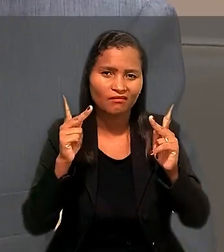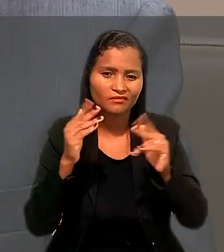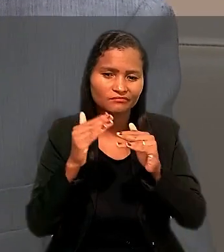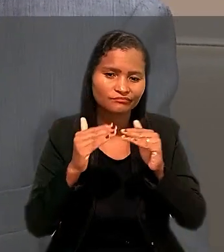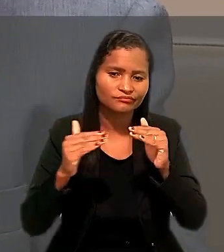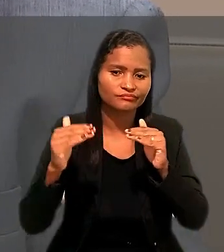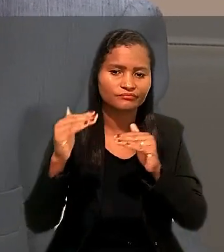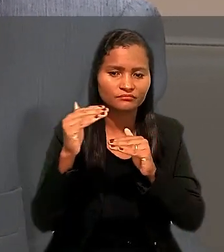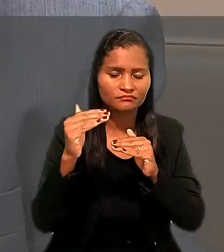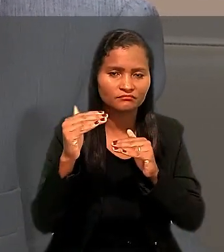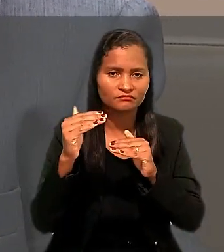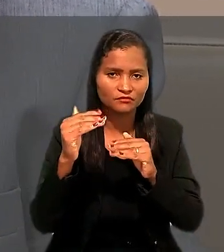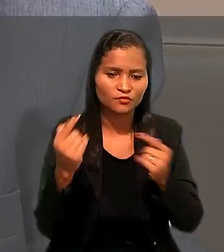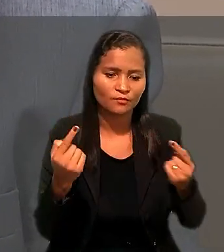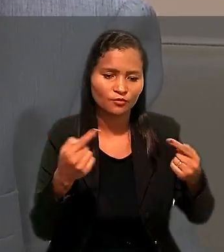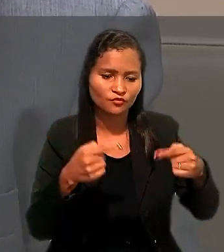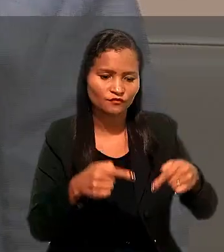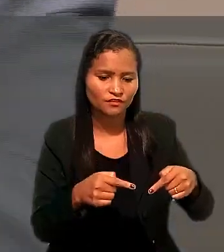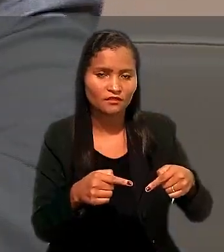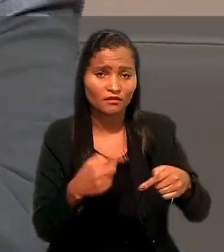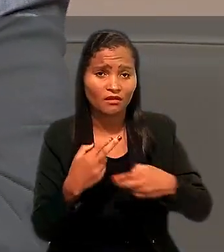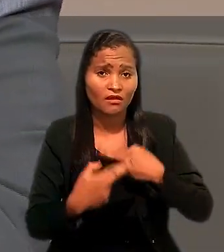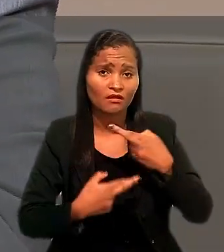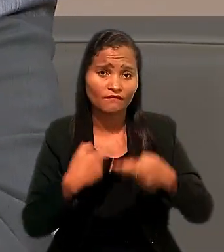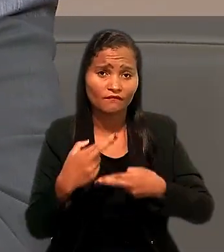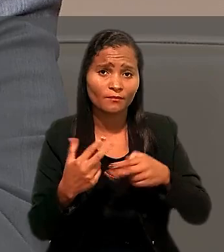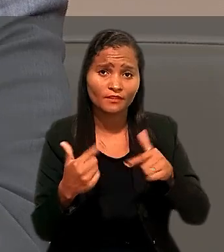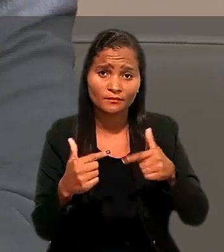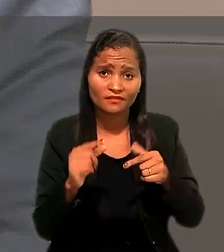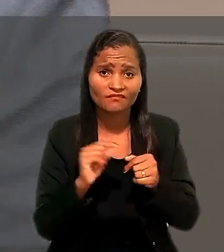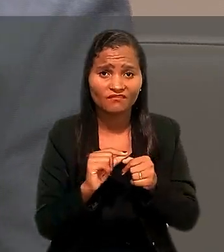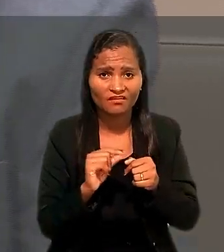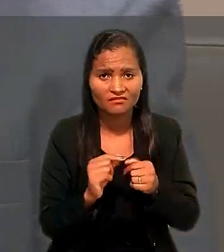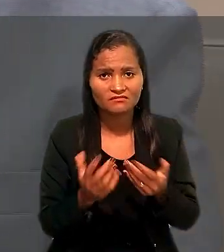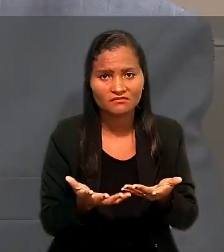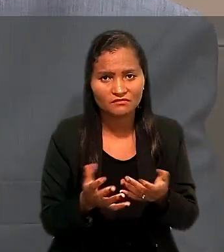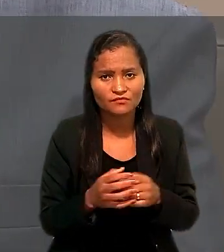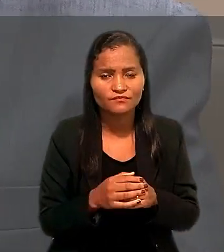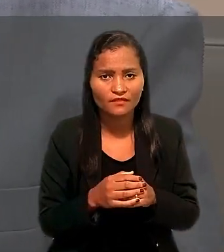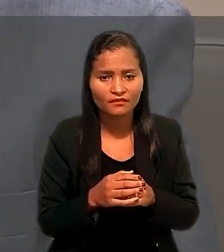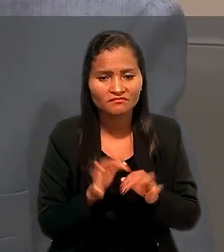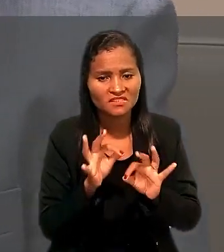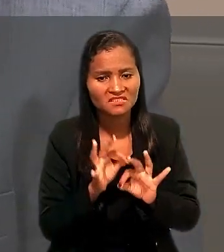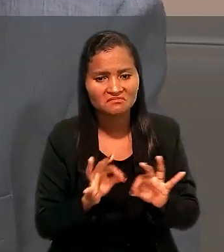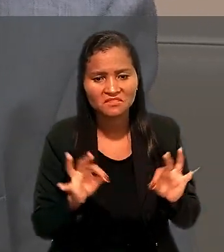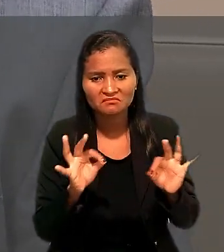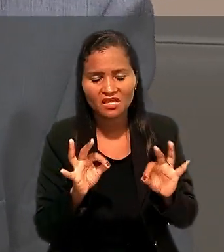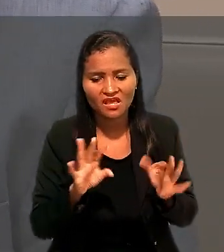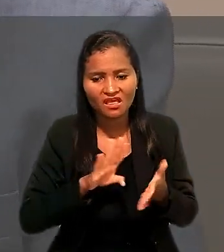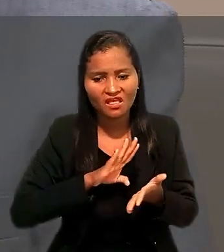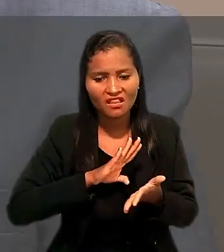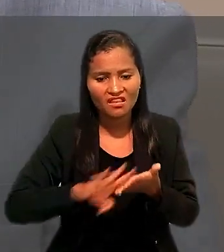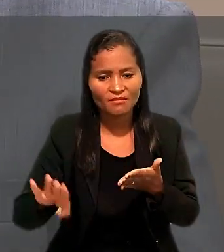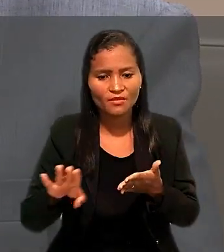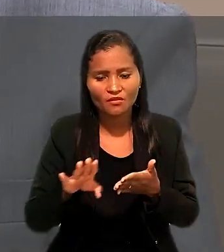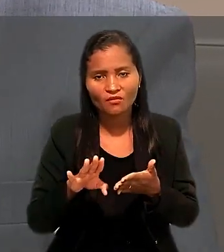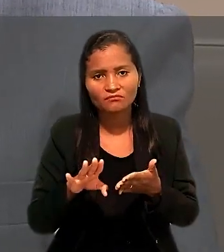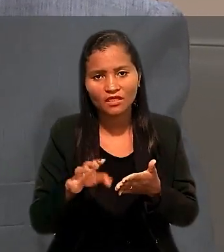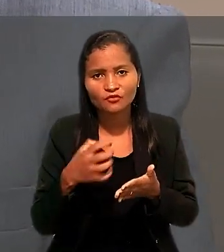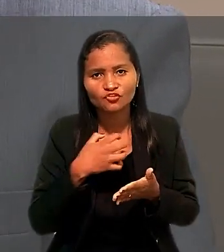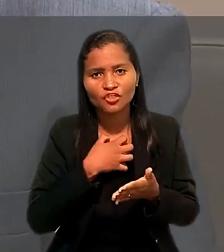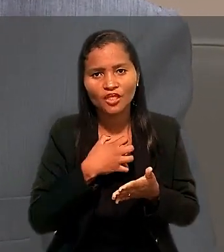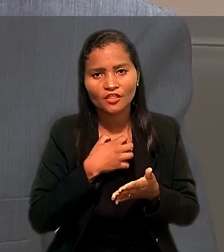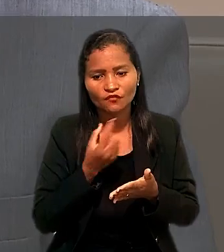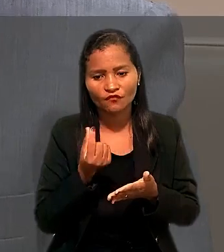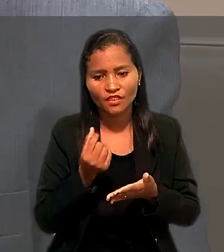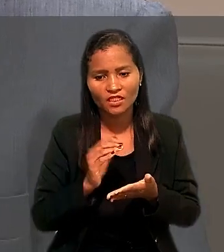acachapante sobre o adversário. A reforma trabalhista fez isso. Ela simplesmente eliminou a forma